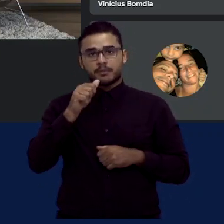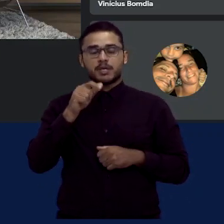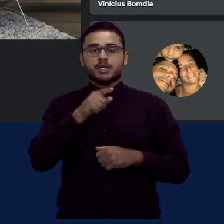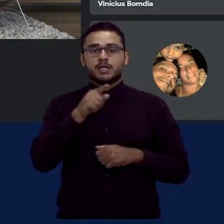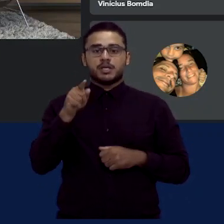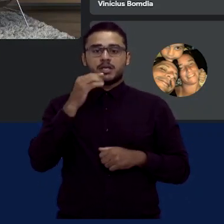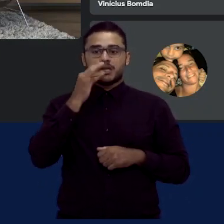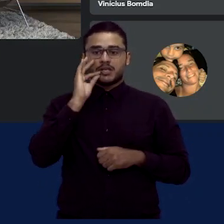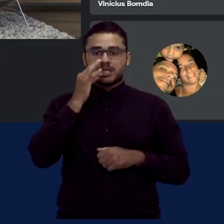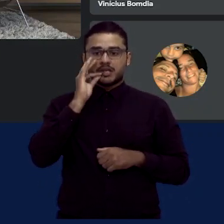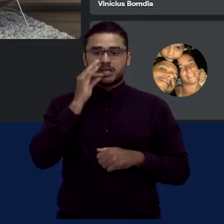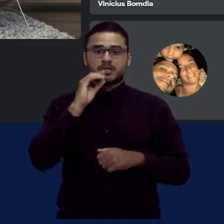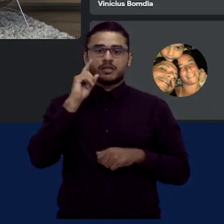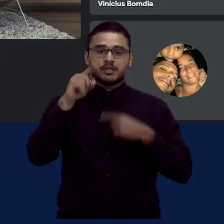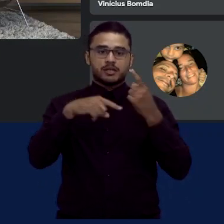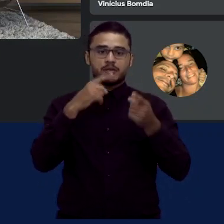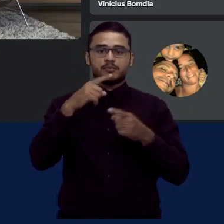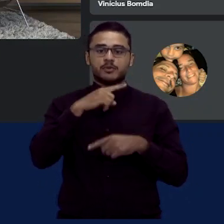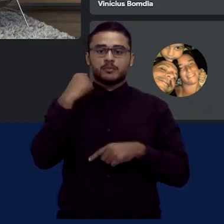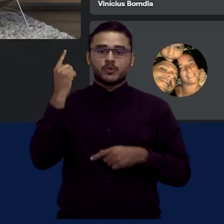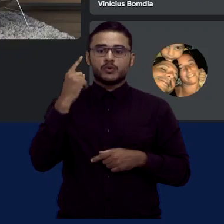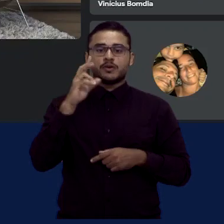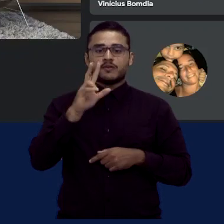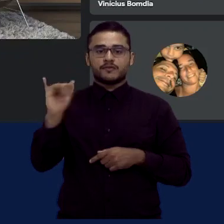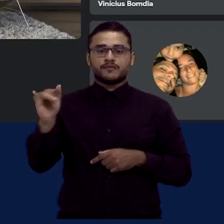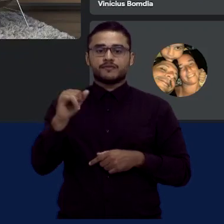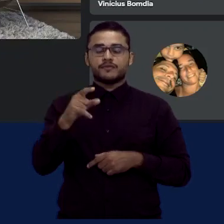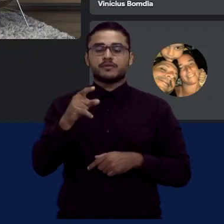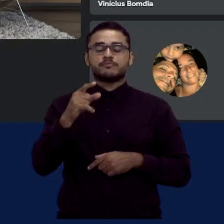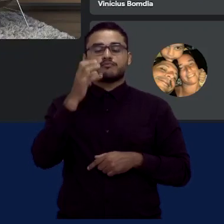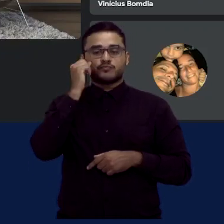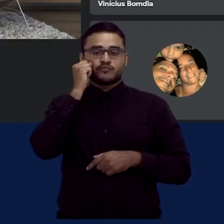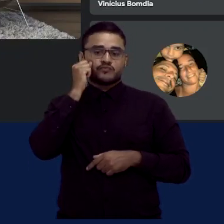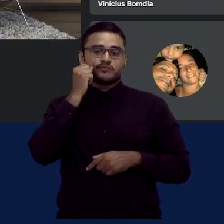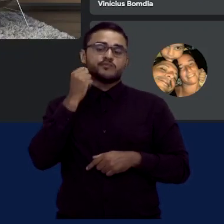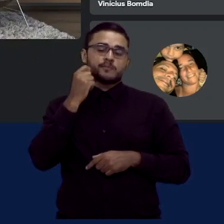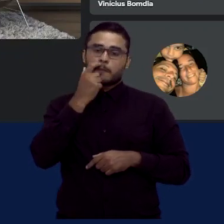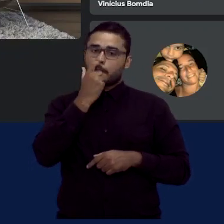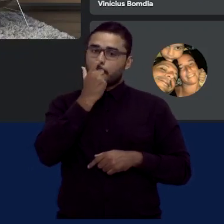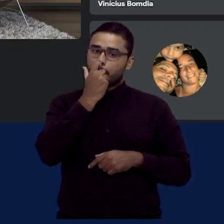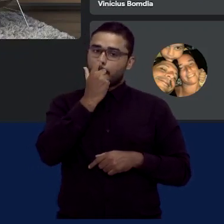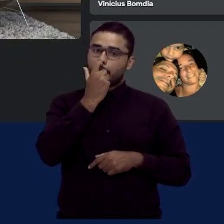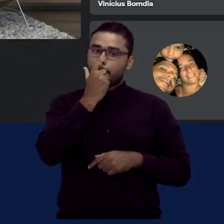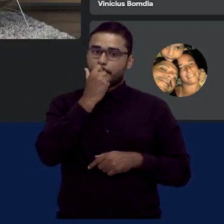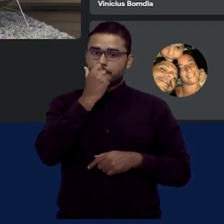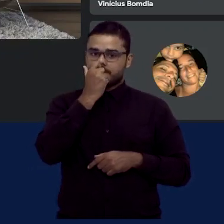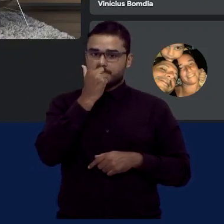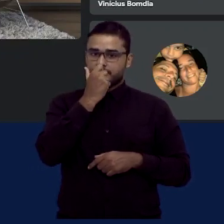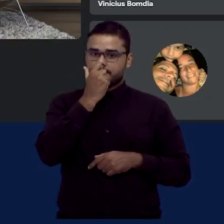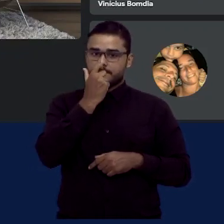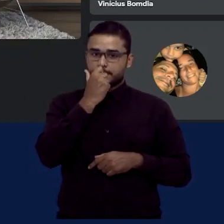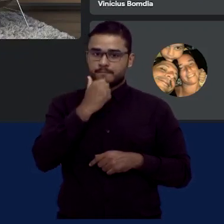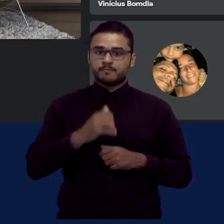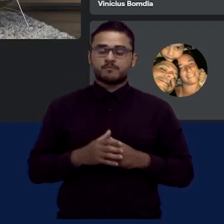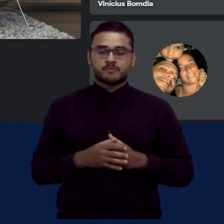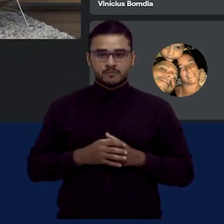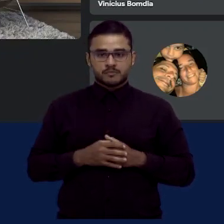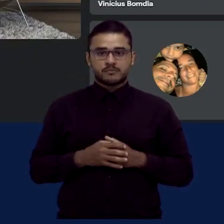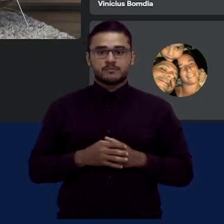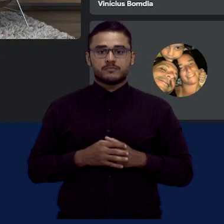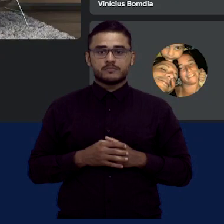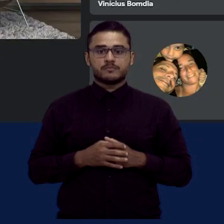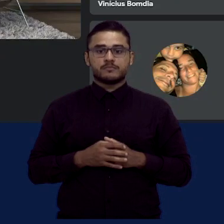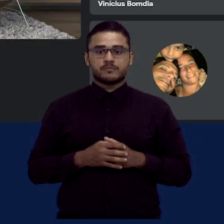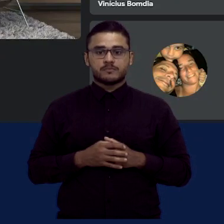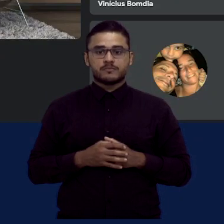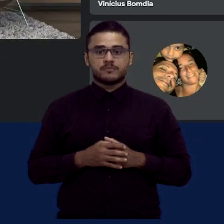dorme depois de morrer, que é uma maneira engraçada de tratar o uso